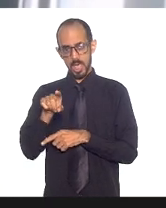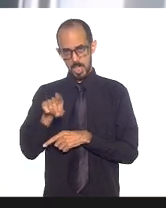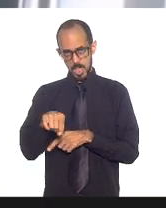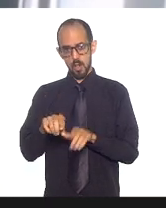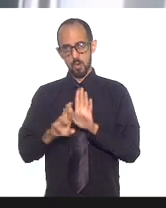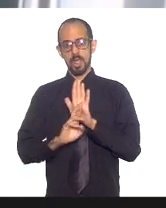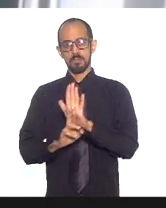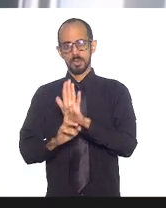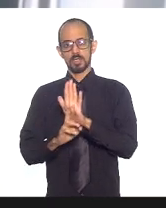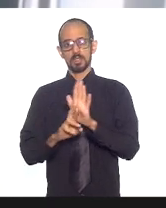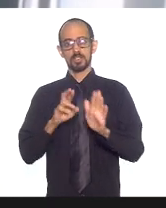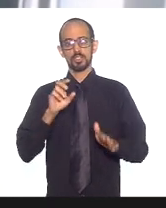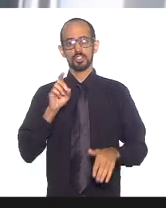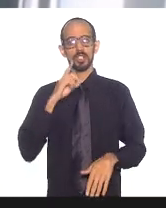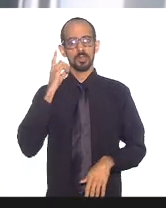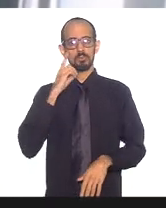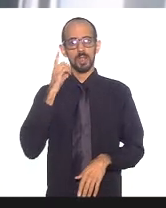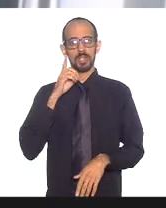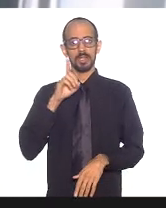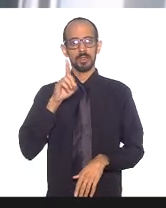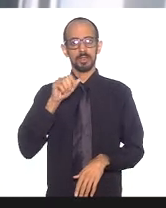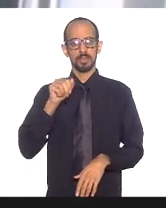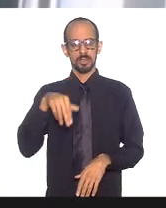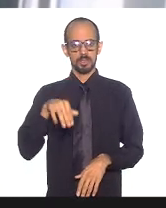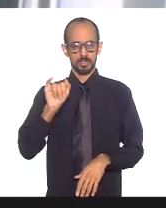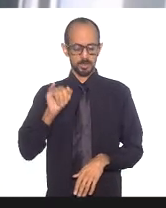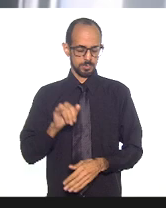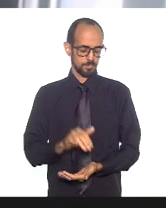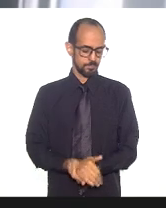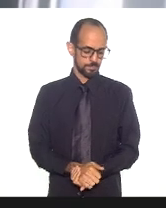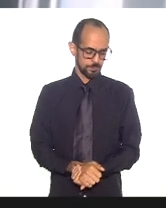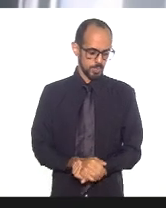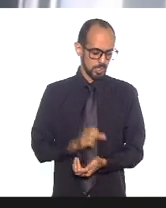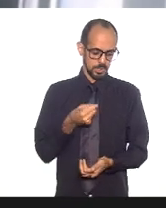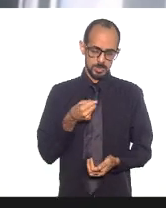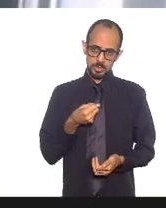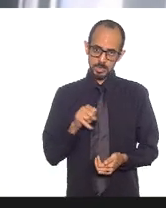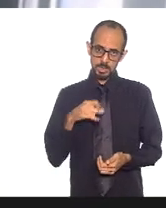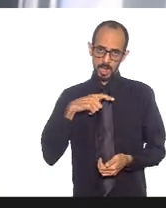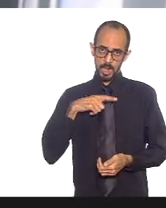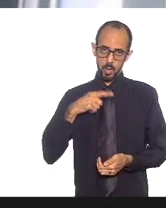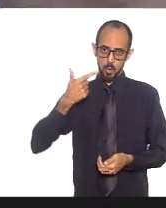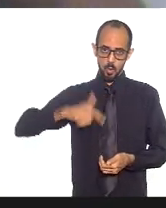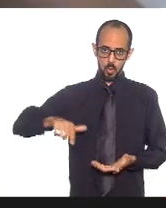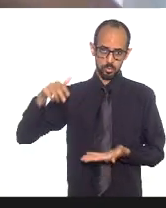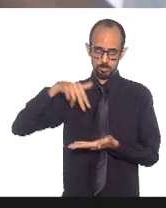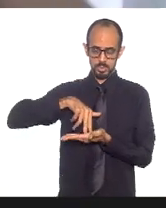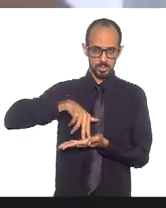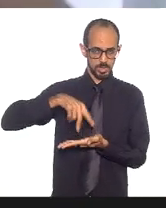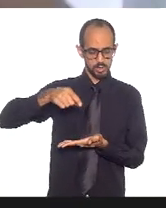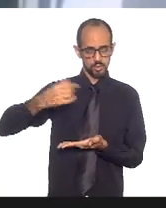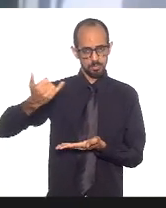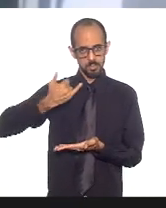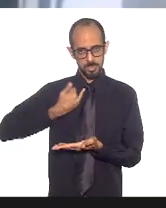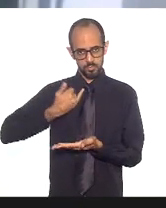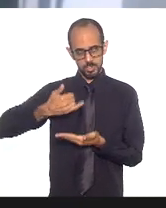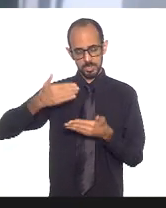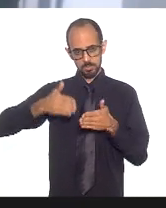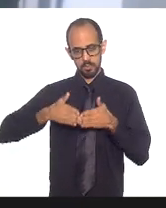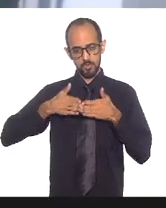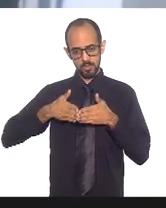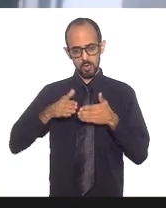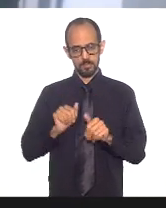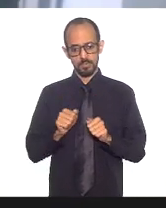representados, façam-se identificar para que nós possamos fazer o devido registro. A Fundação CCERJ, eu faço aqui uma